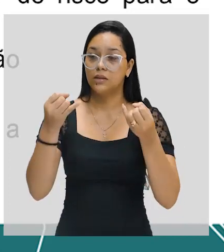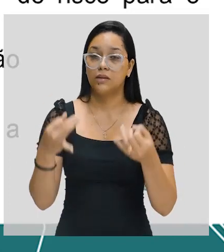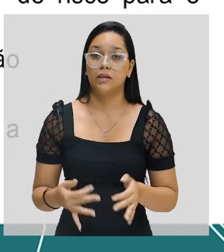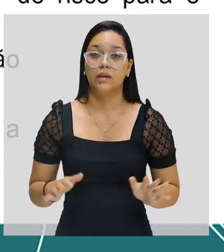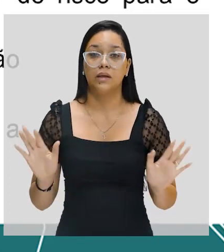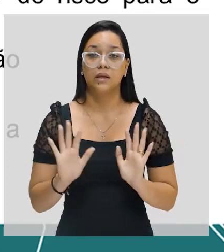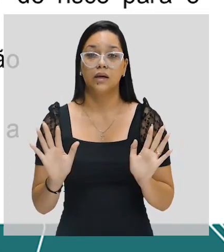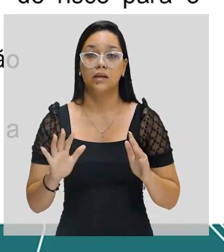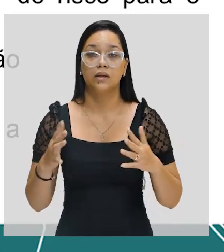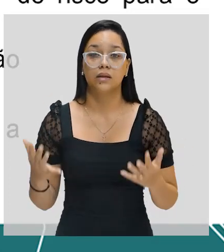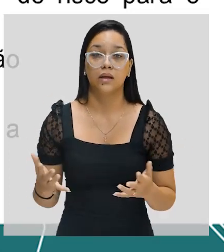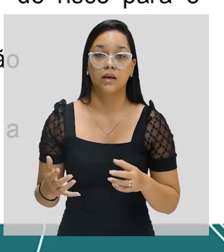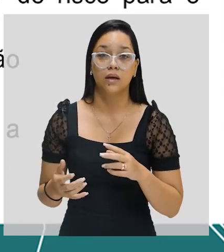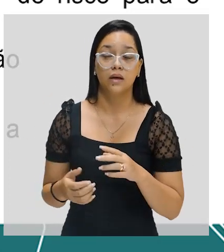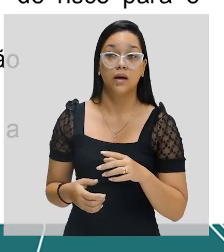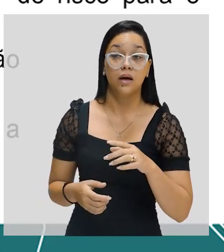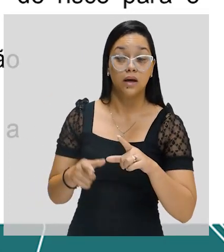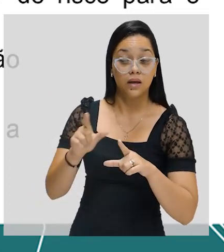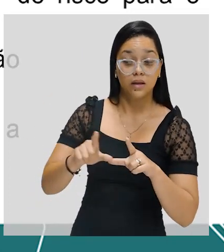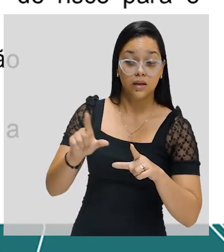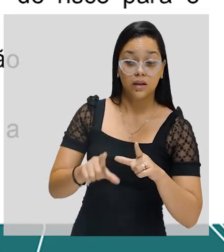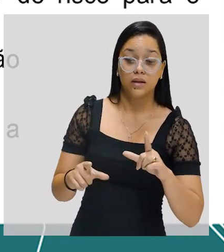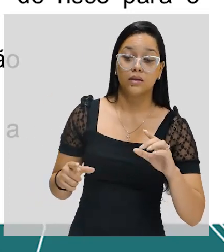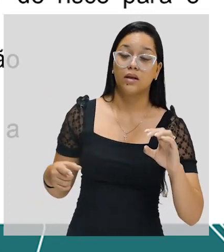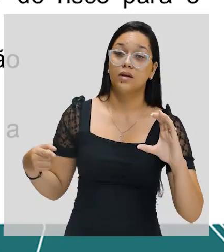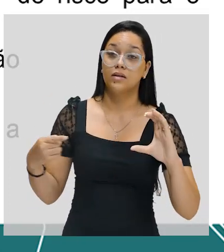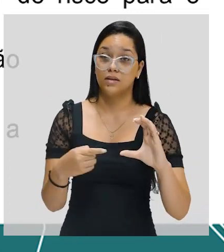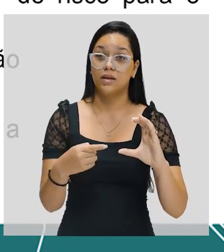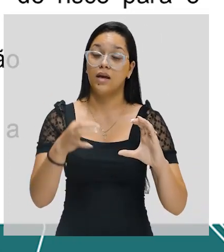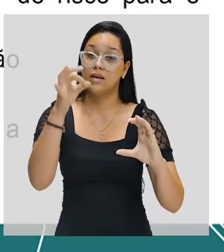de performance. Então a opção correta é a letra C.